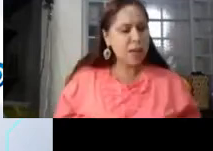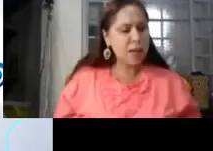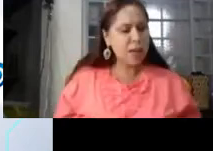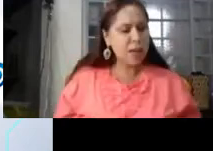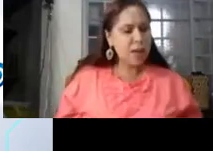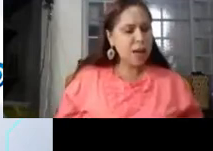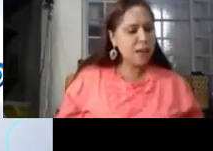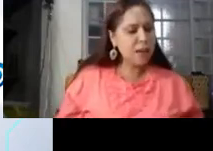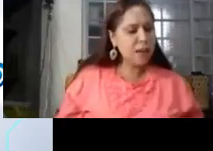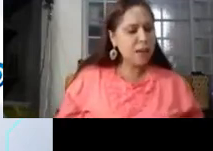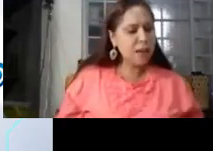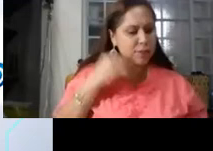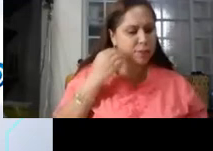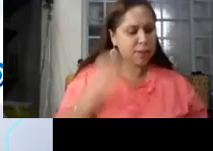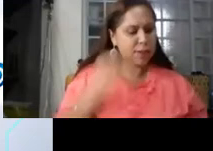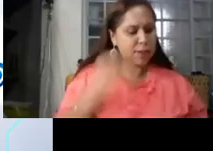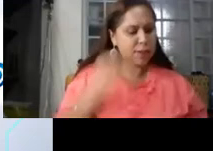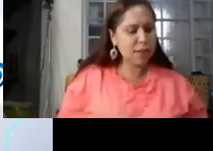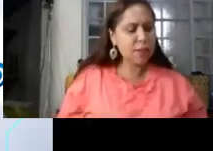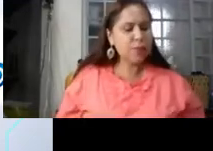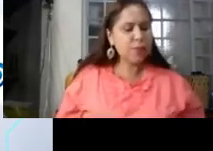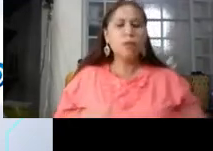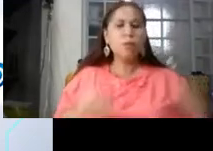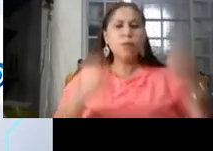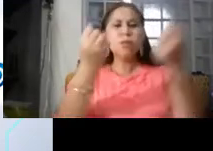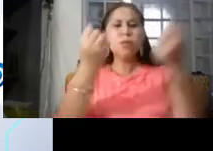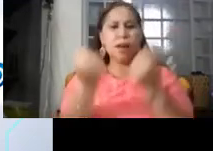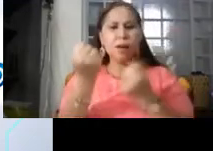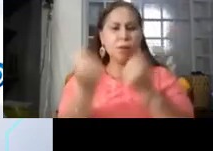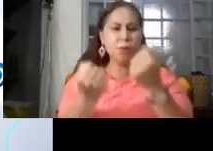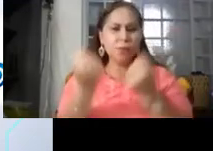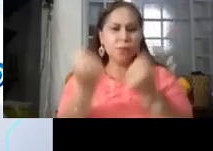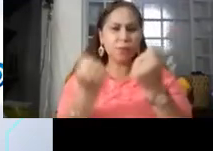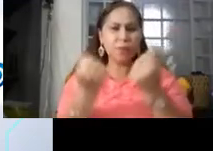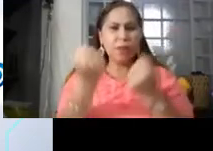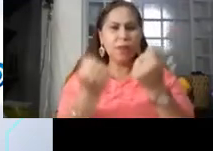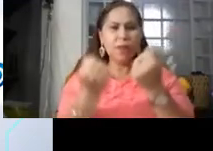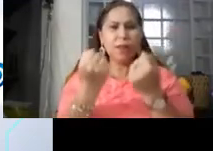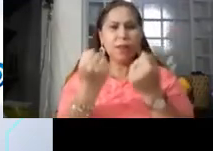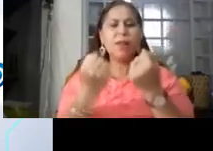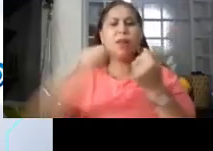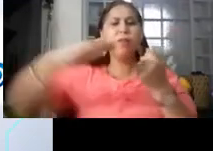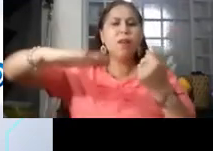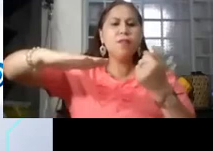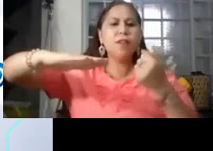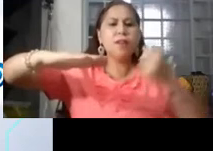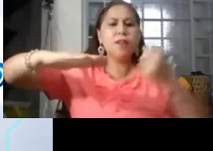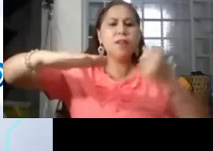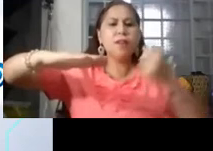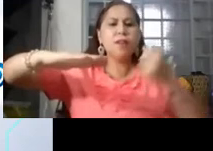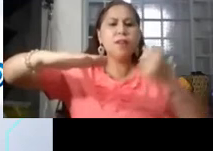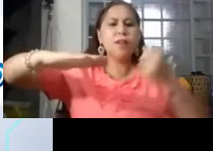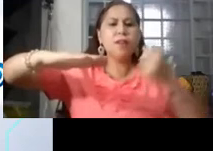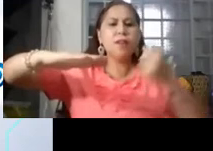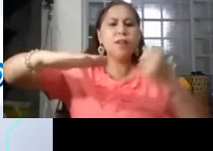estão ali no espaço, certo? Do mesmo jeito, o carro, e aí agora eu